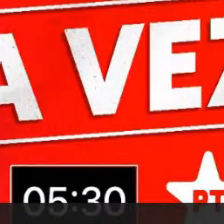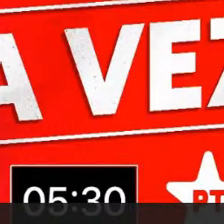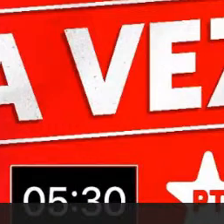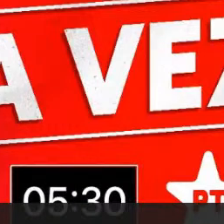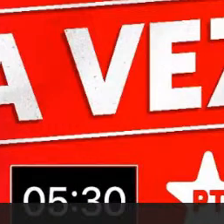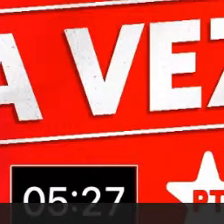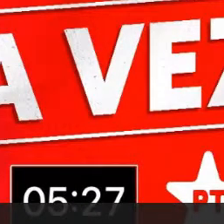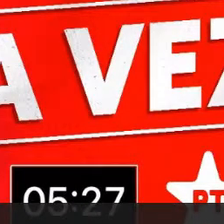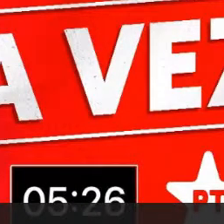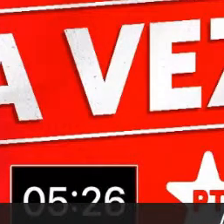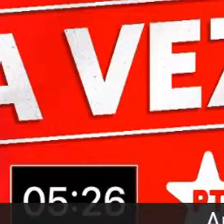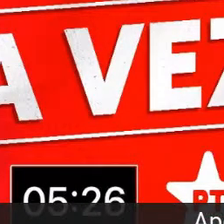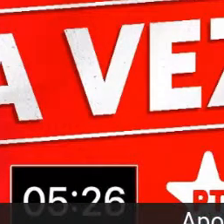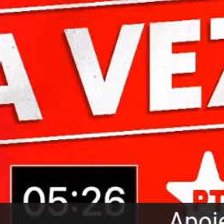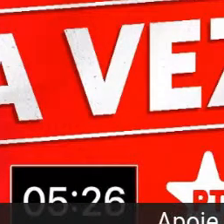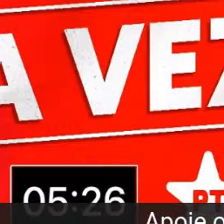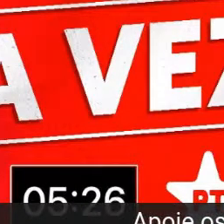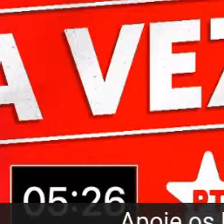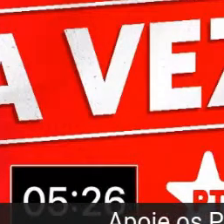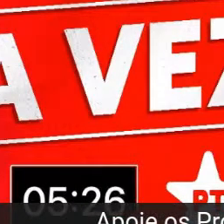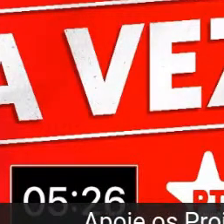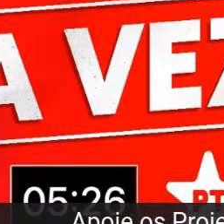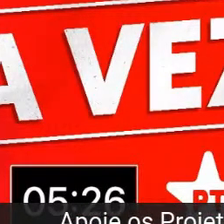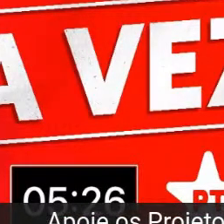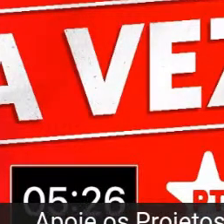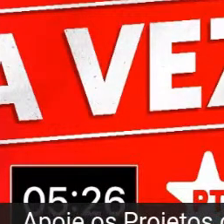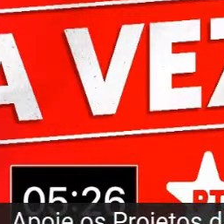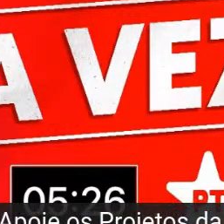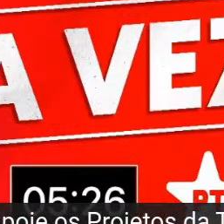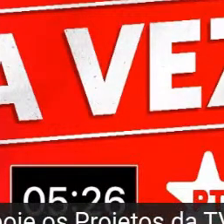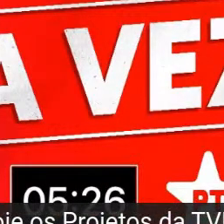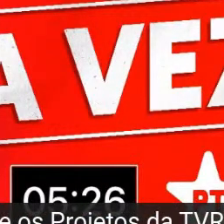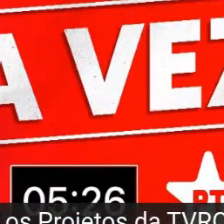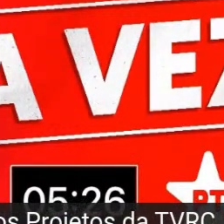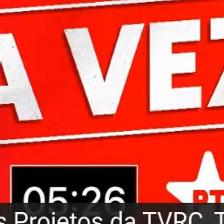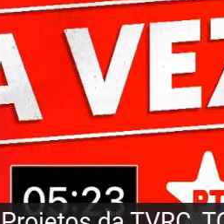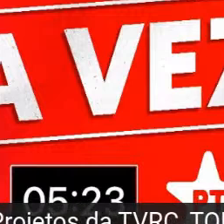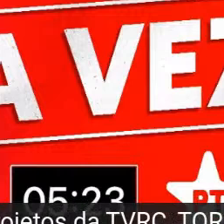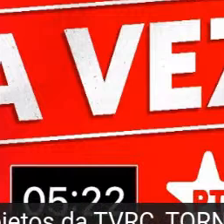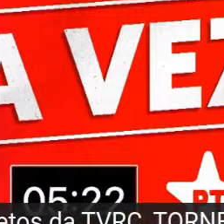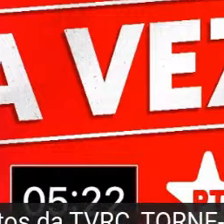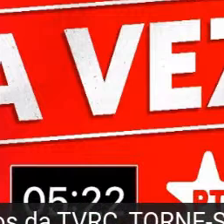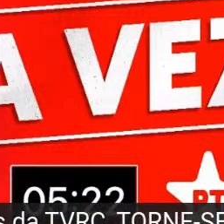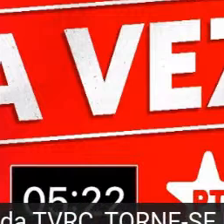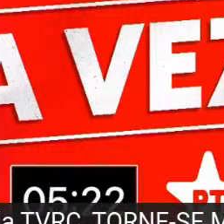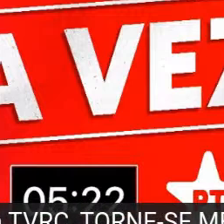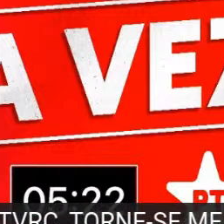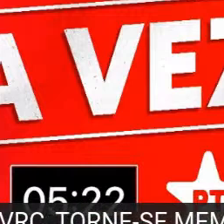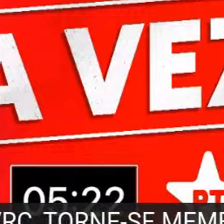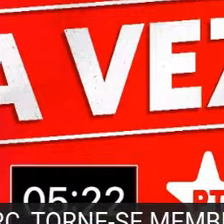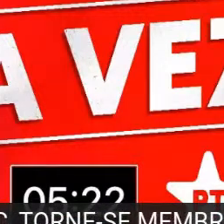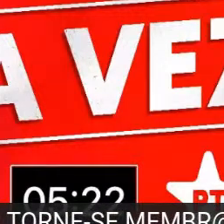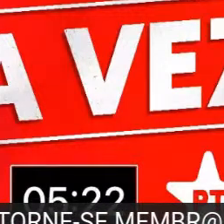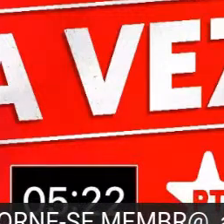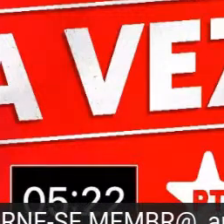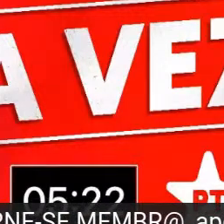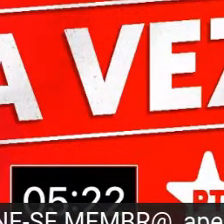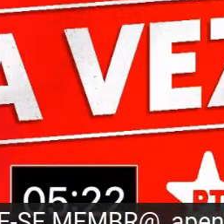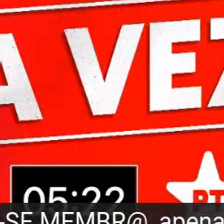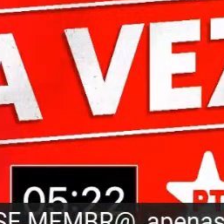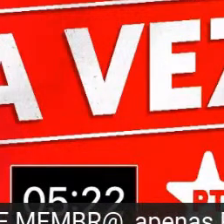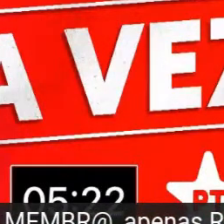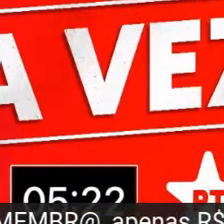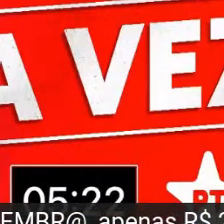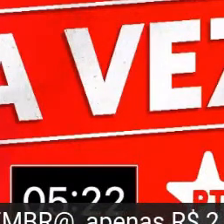de sonhar. Que acorda cedo, meu Brasil trabalhador,